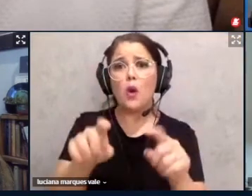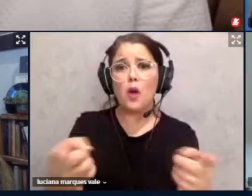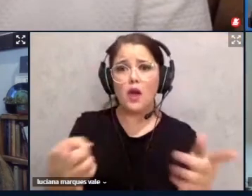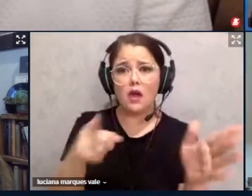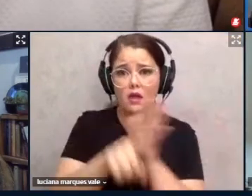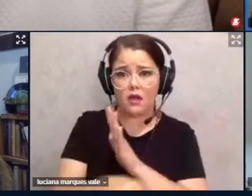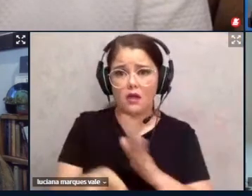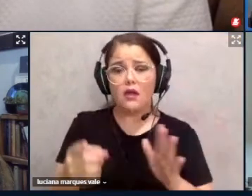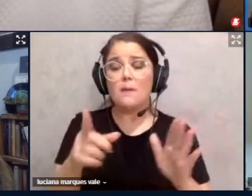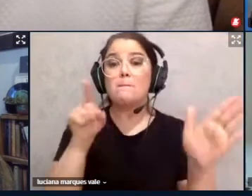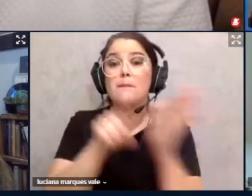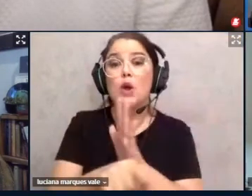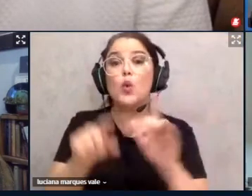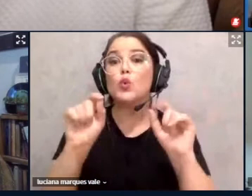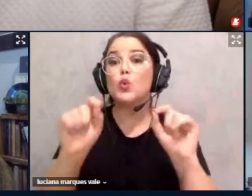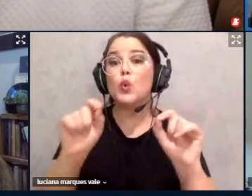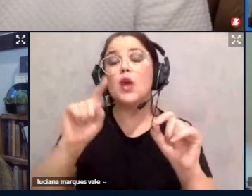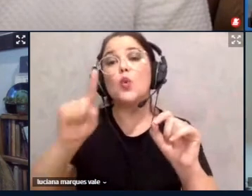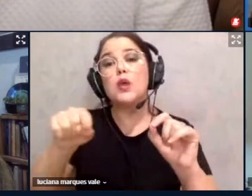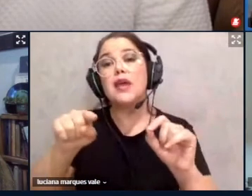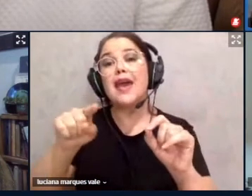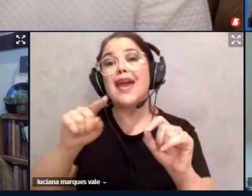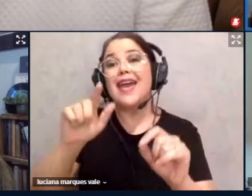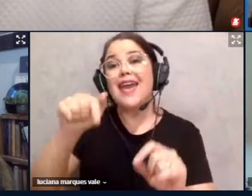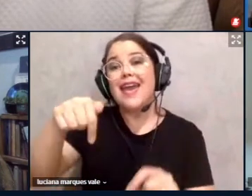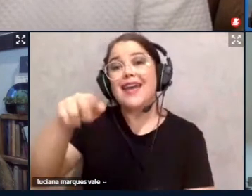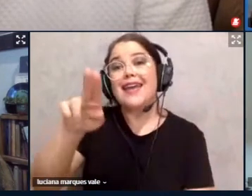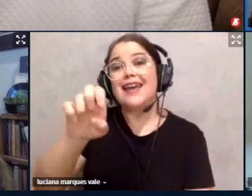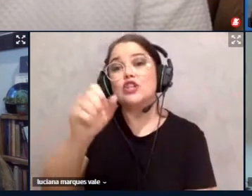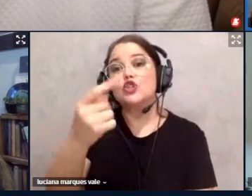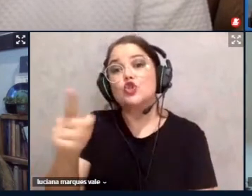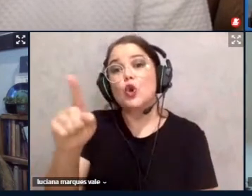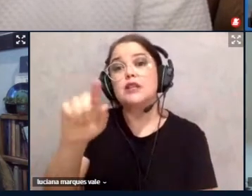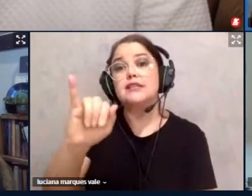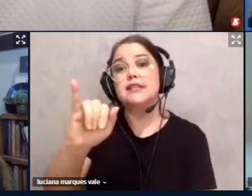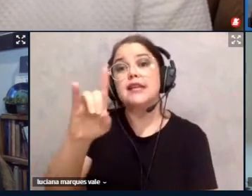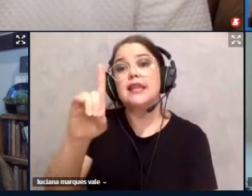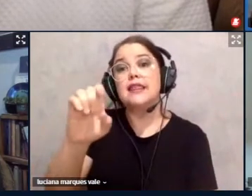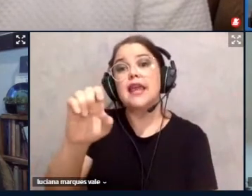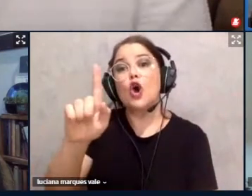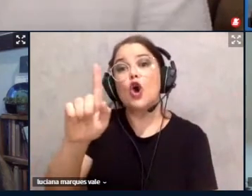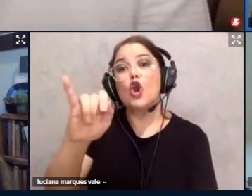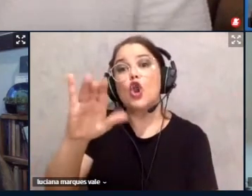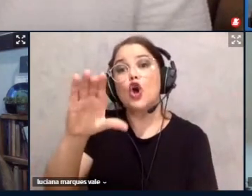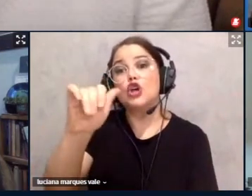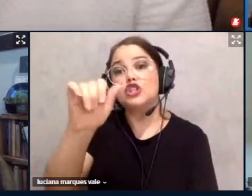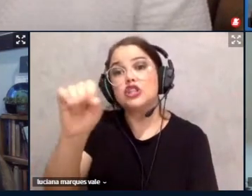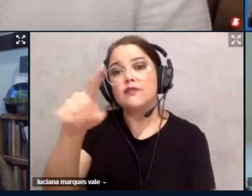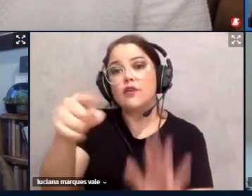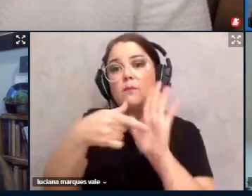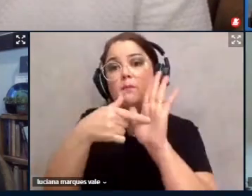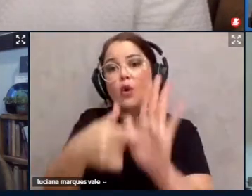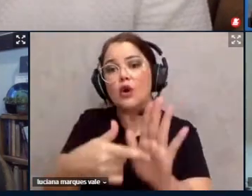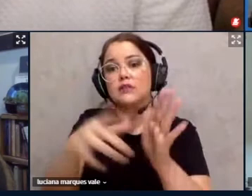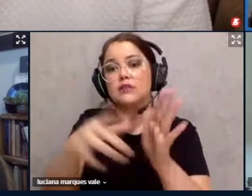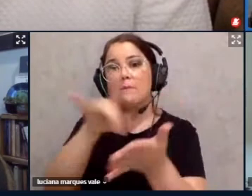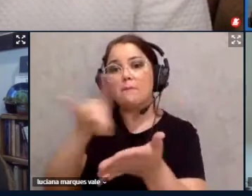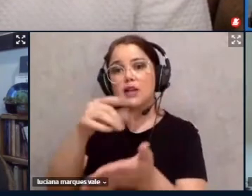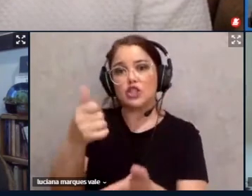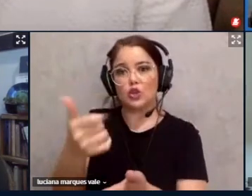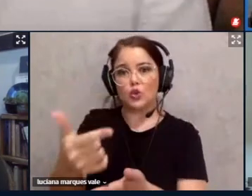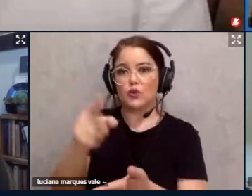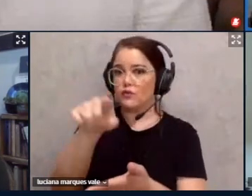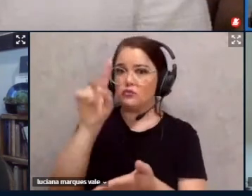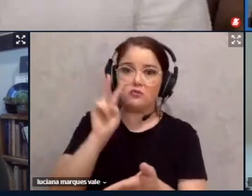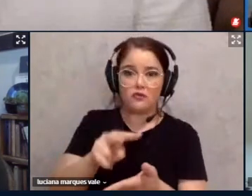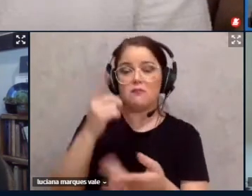A pergunta foi, o que são questões ideológicas que você apresenta na página 12? Você não está vendo página aí, mas